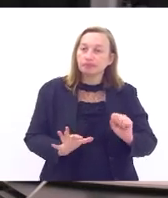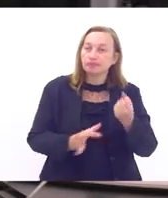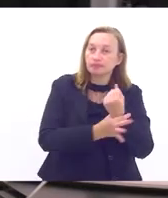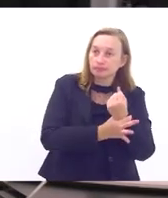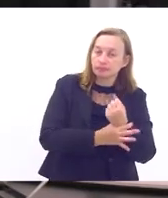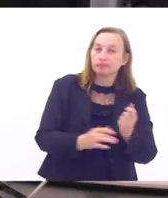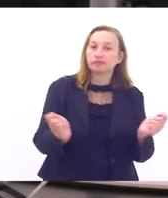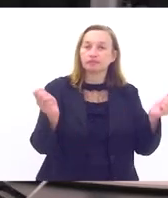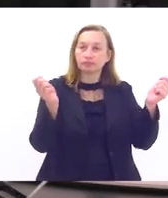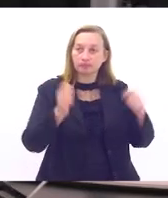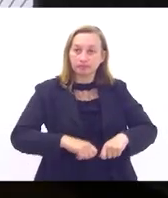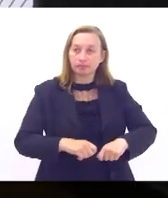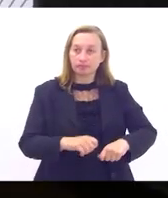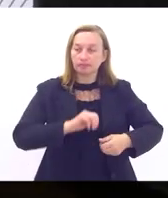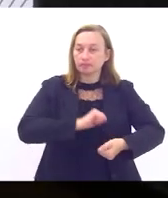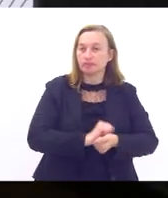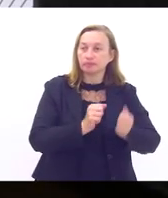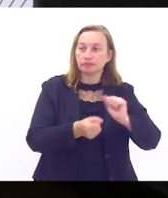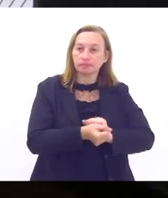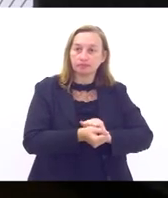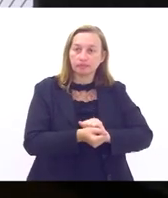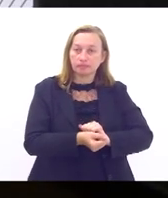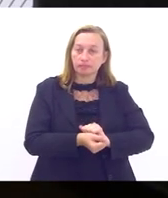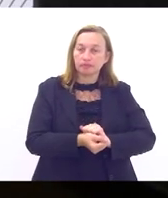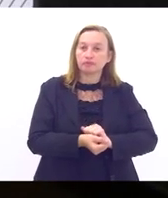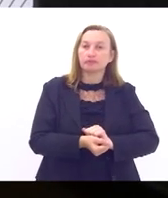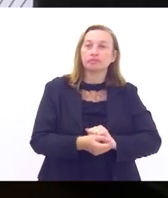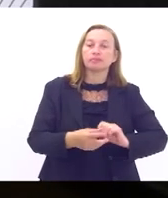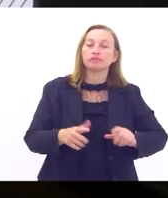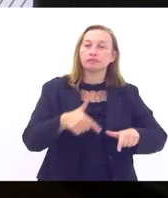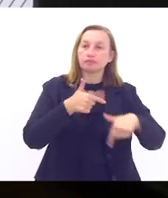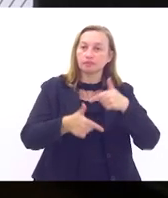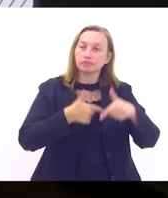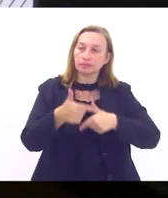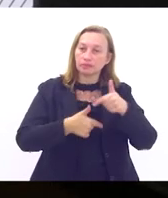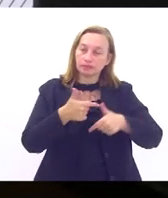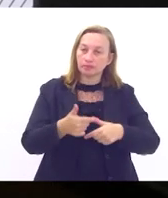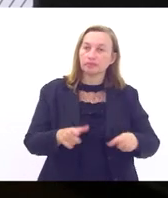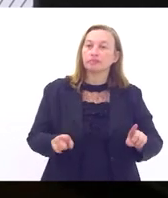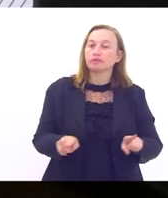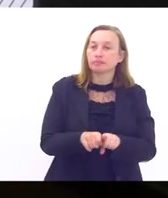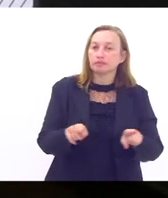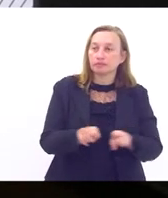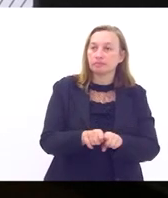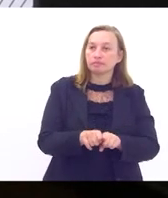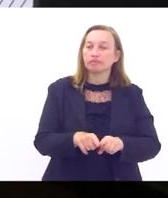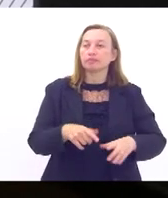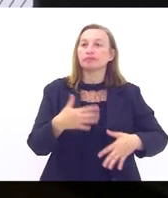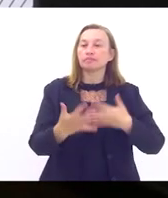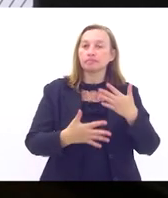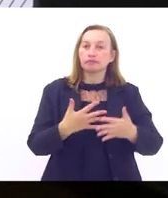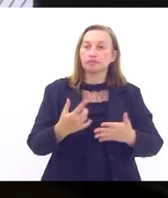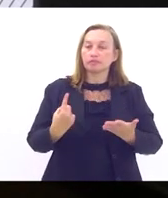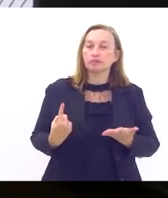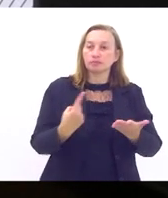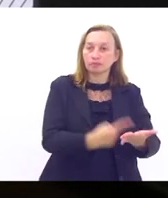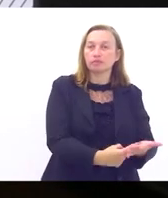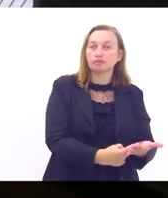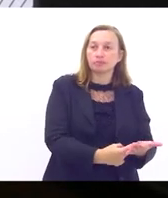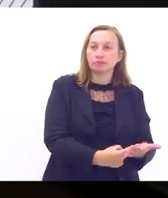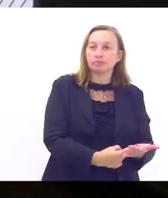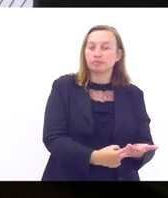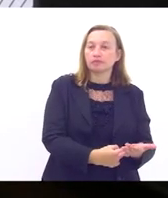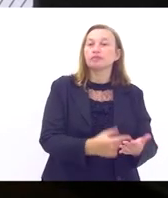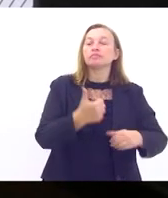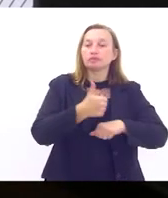as competências se adequem às funções que estão desenhadas, a garantir também da satisfação, do comprometimento